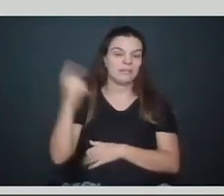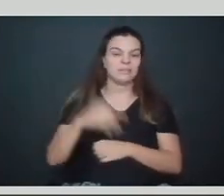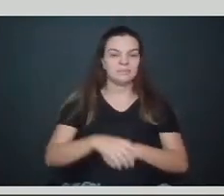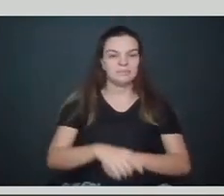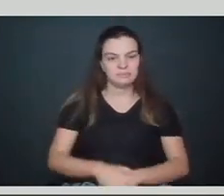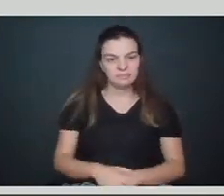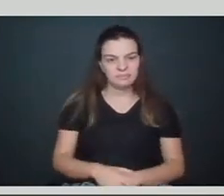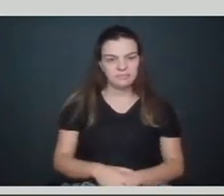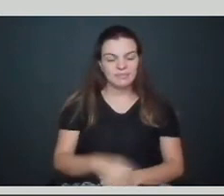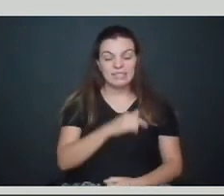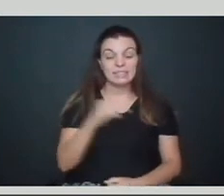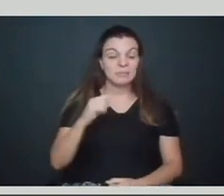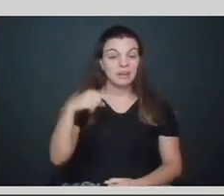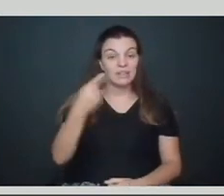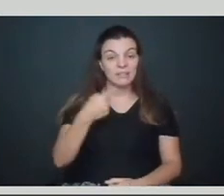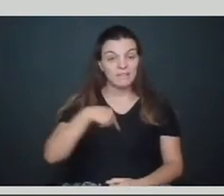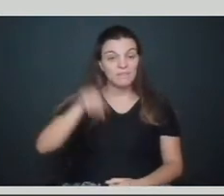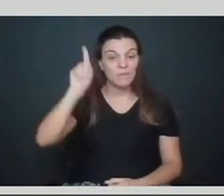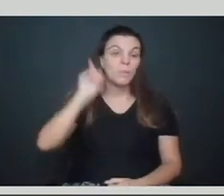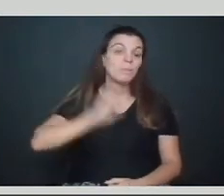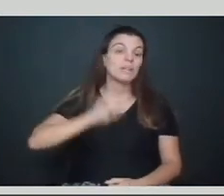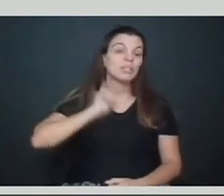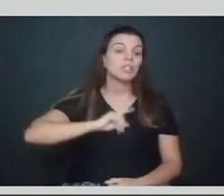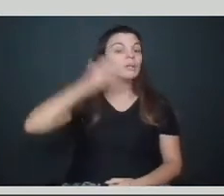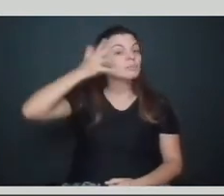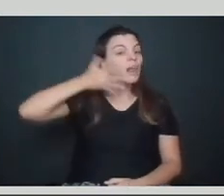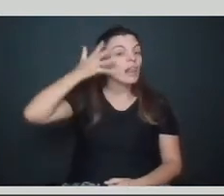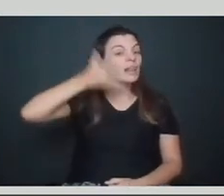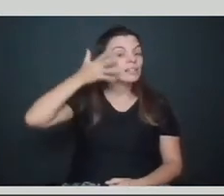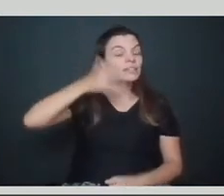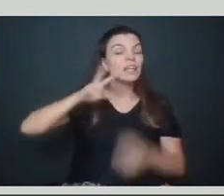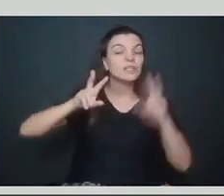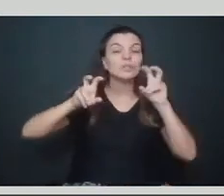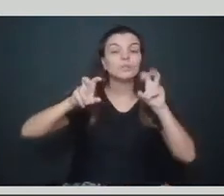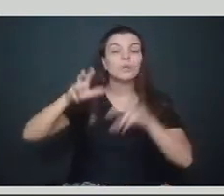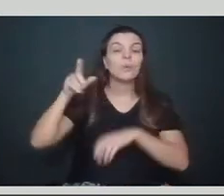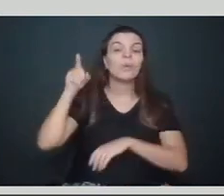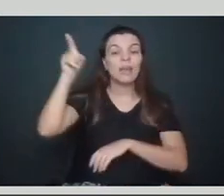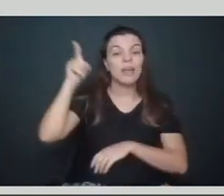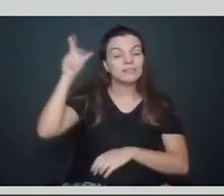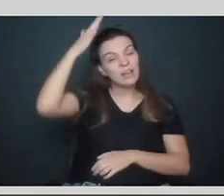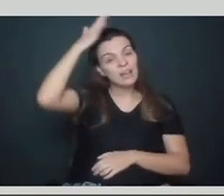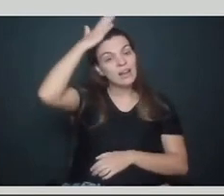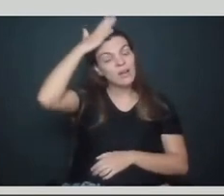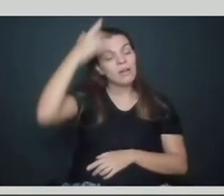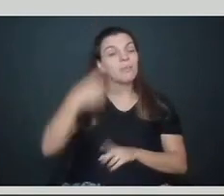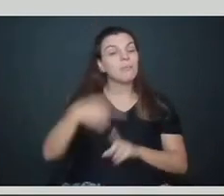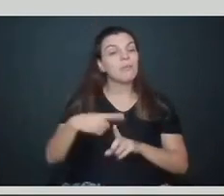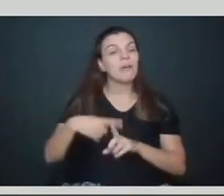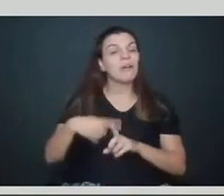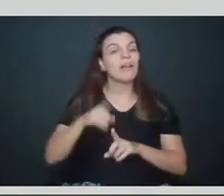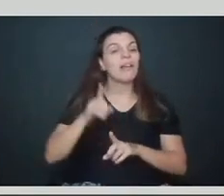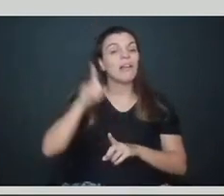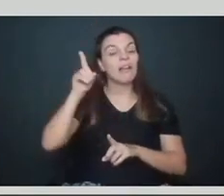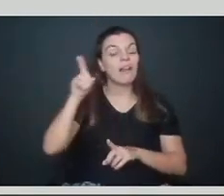para Minas Gerais fazer palestra sobre essa araucária, praticamente a mesma, porque lá o valor dele... Olha, eu tive o